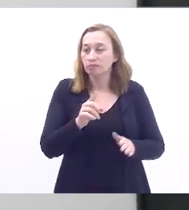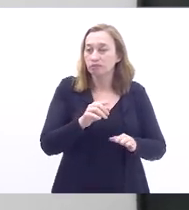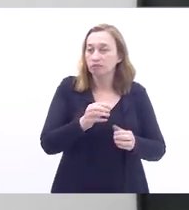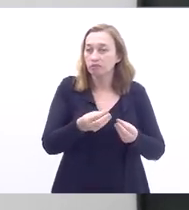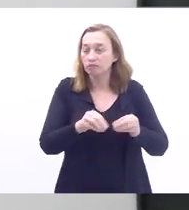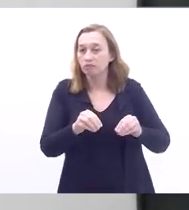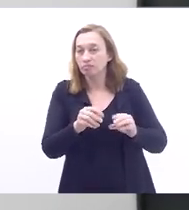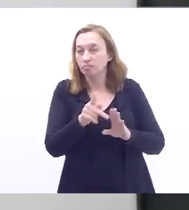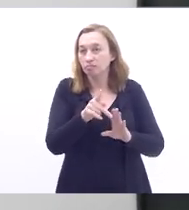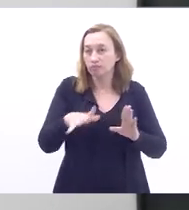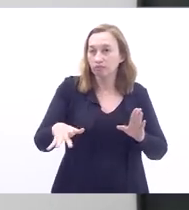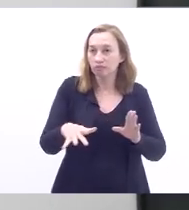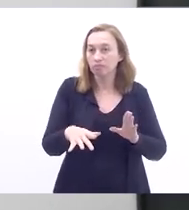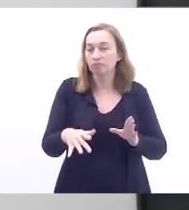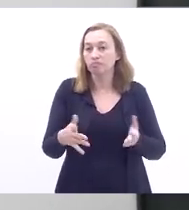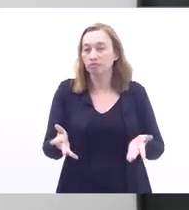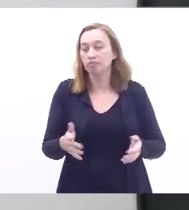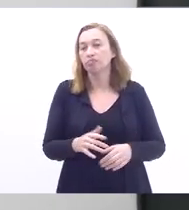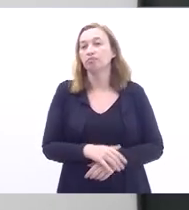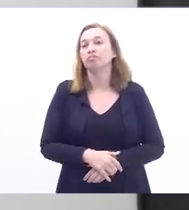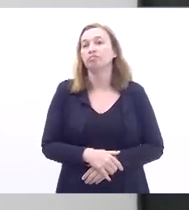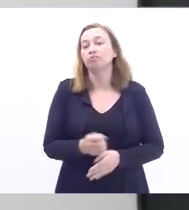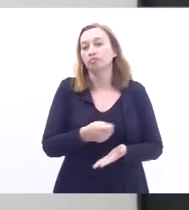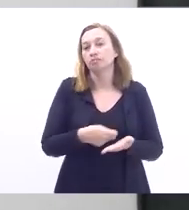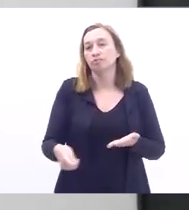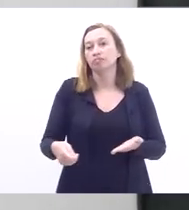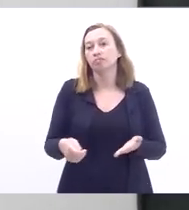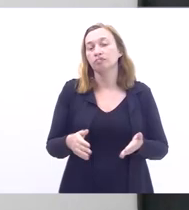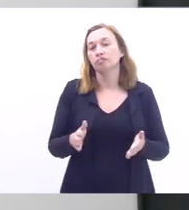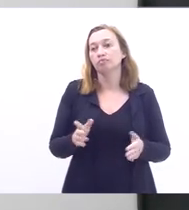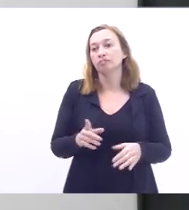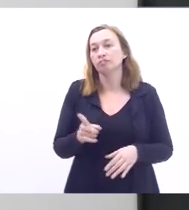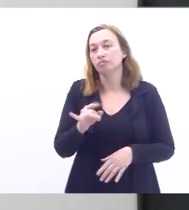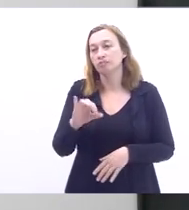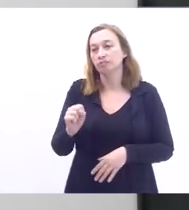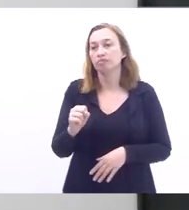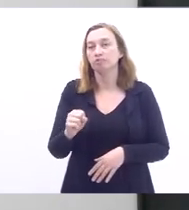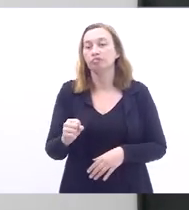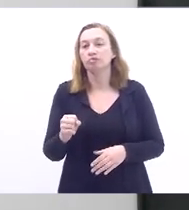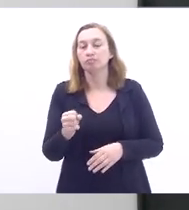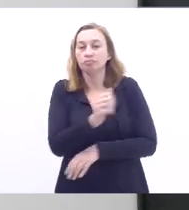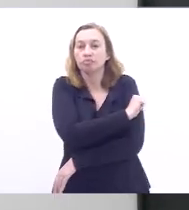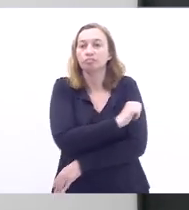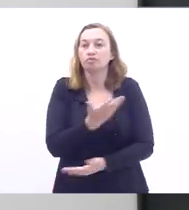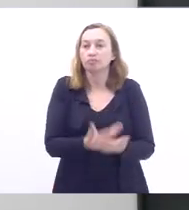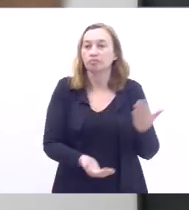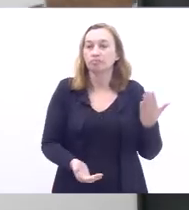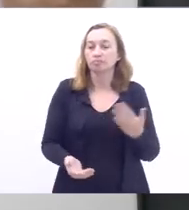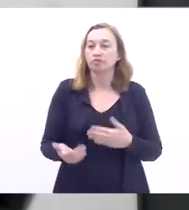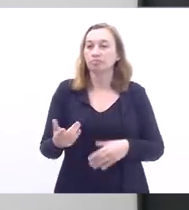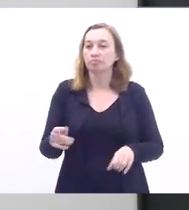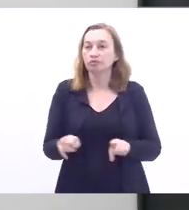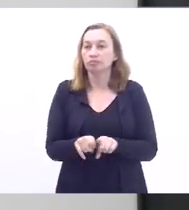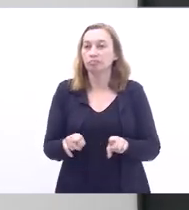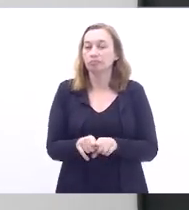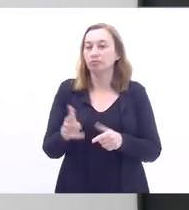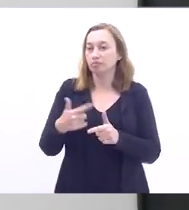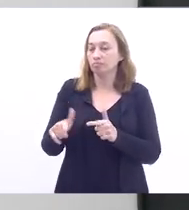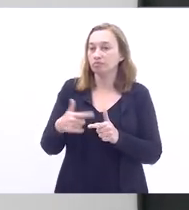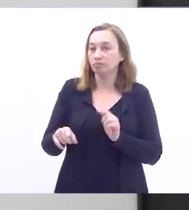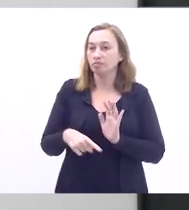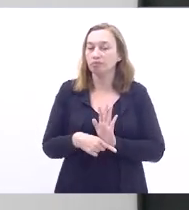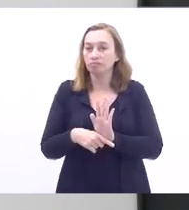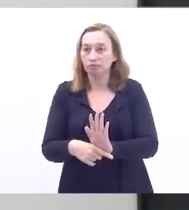protocolo mesmo que foi assinado na hora alterar a bolsa e o estudante aprenderá a usar por isso que temos problema também com os